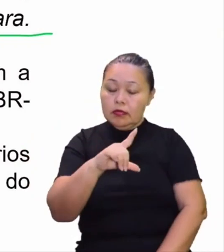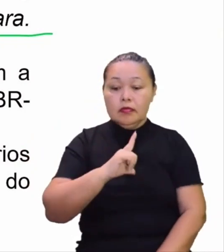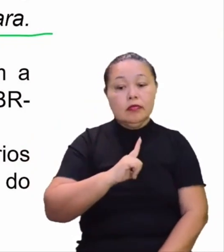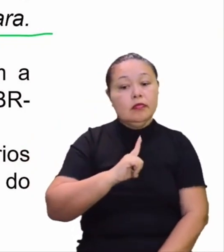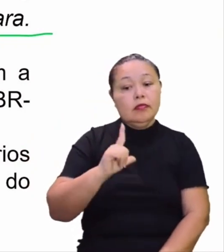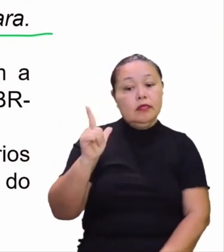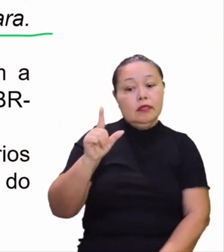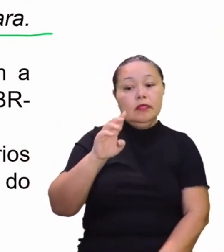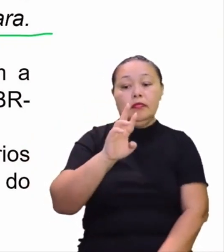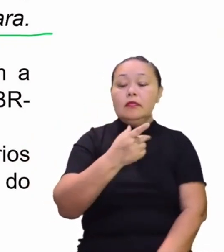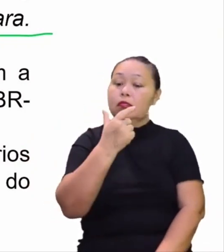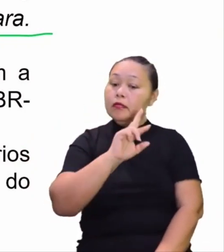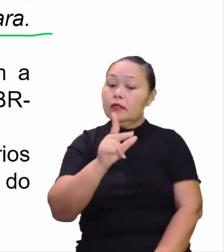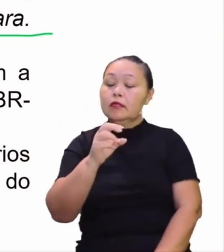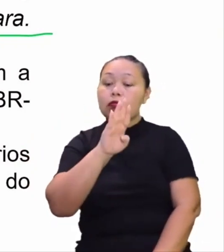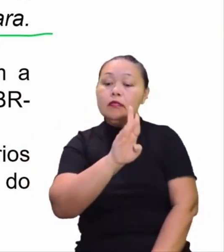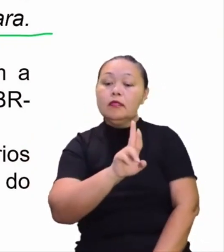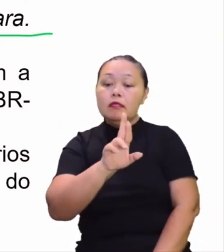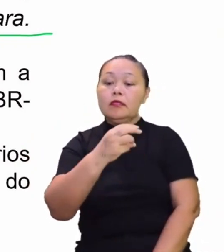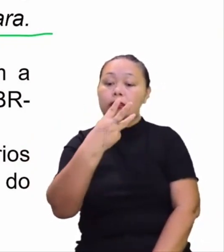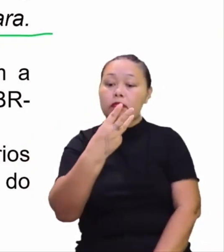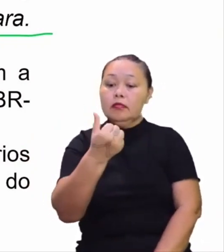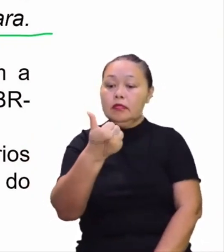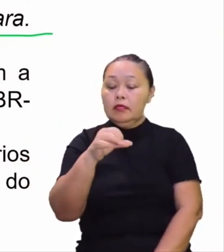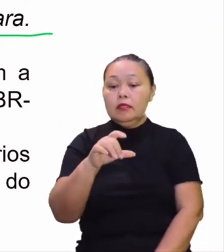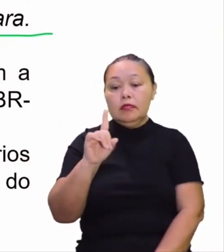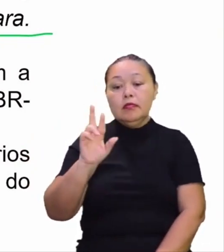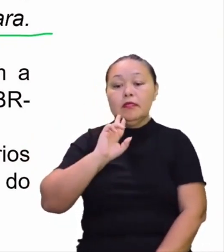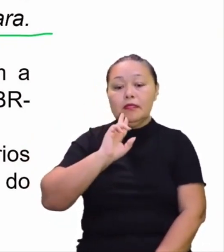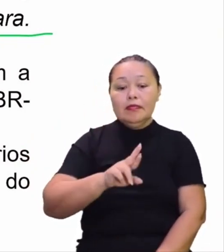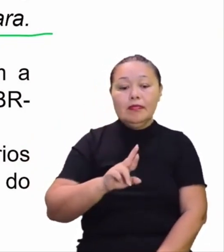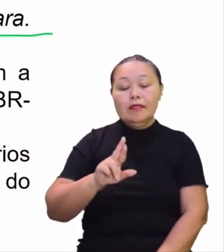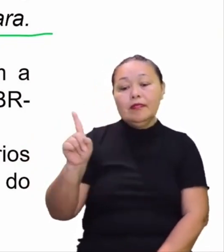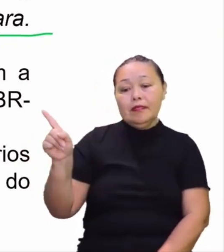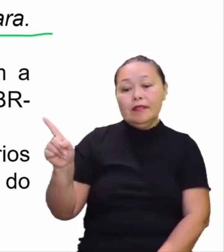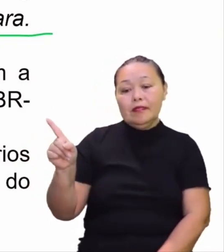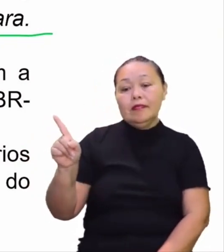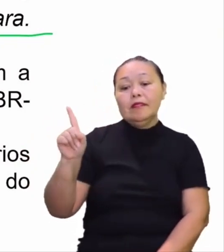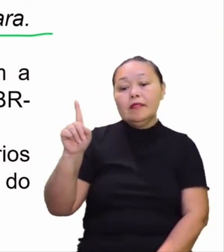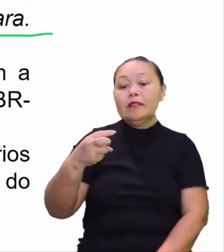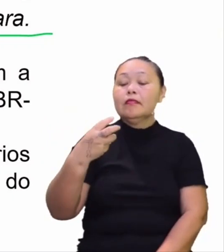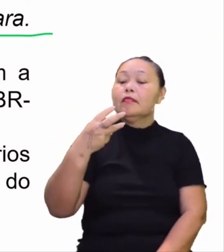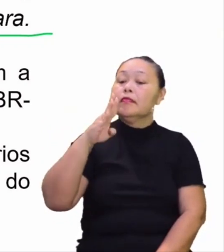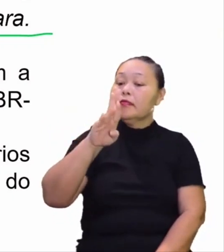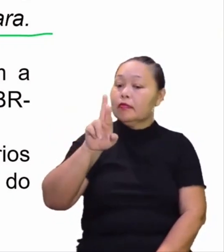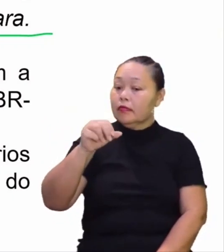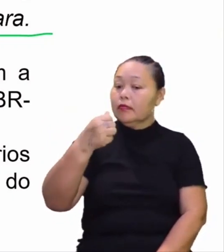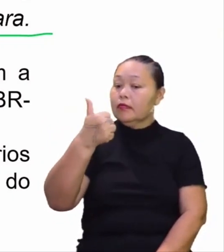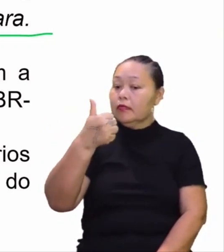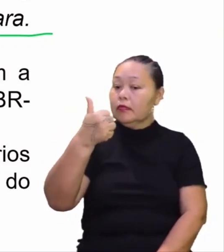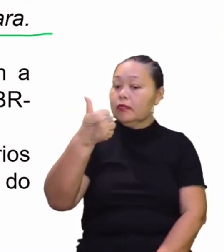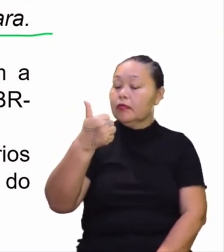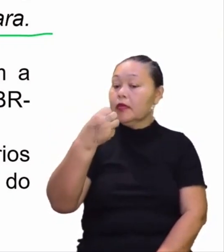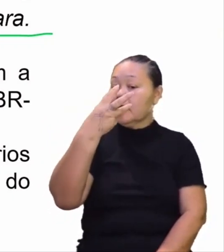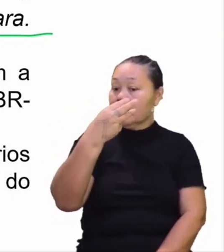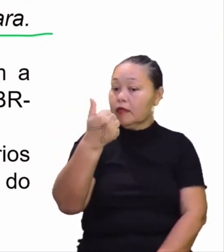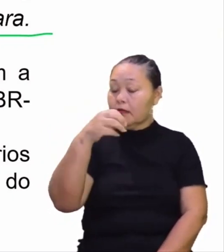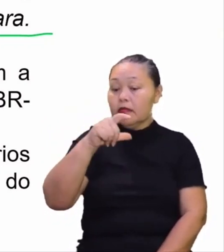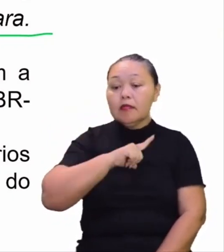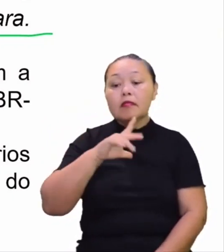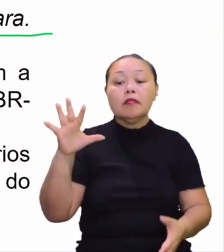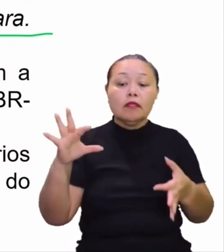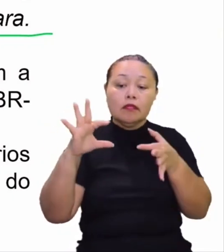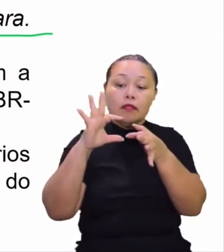é BR-319, aí seria, né? Eu vou falar a resposta agora, porque a BR-319 é que faz ligação de Porto